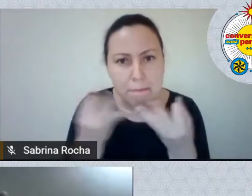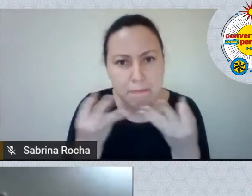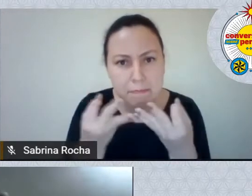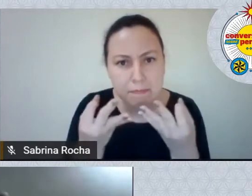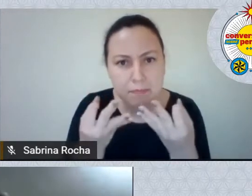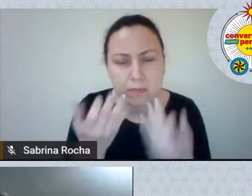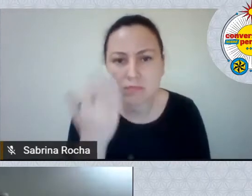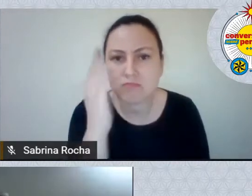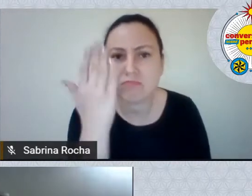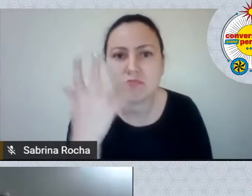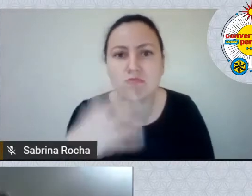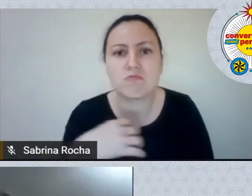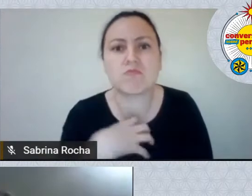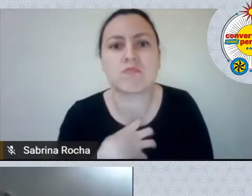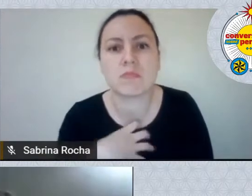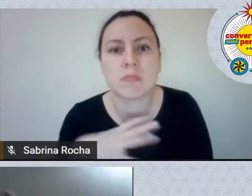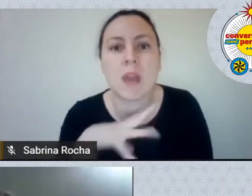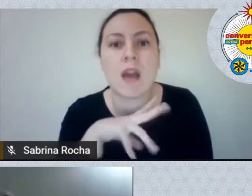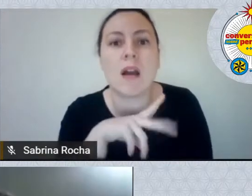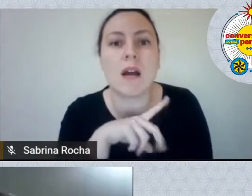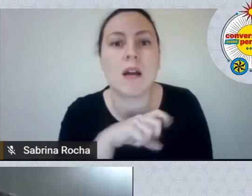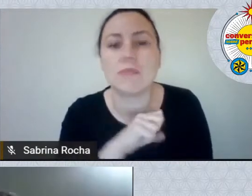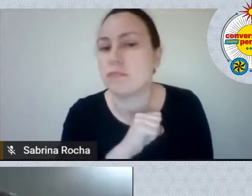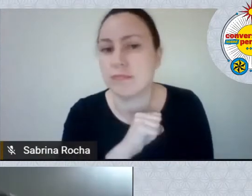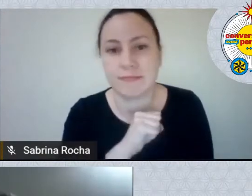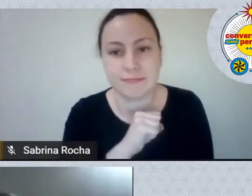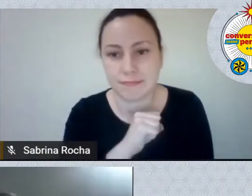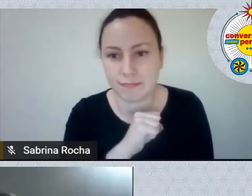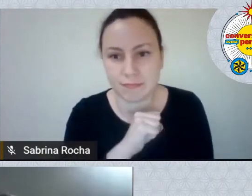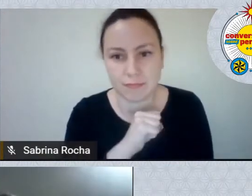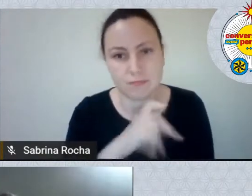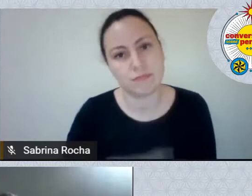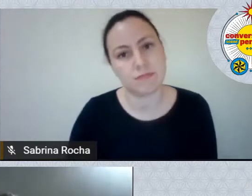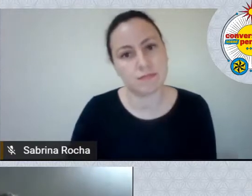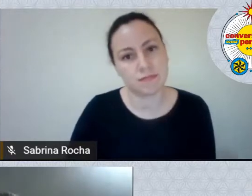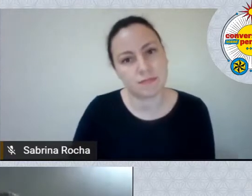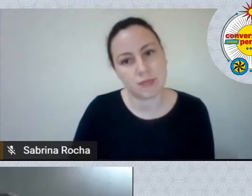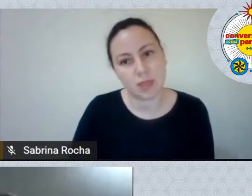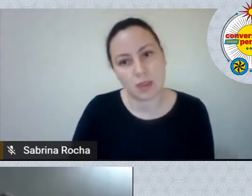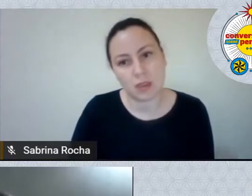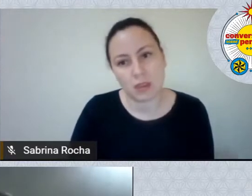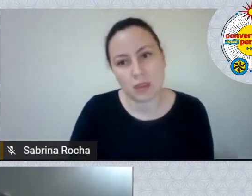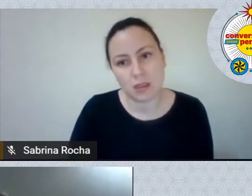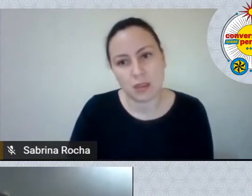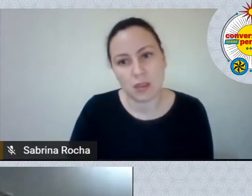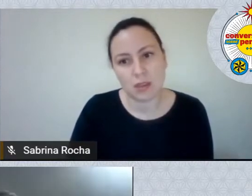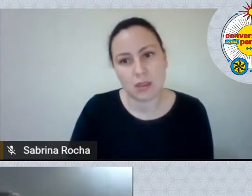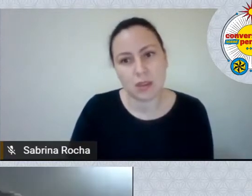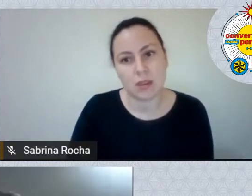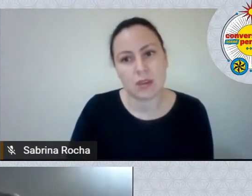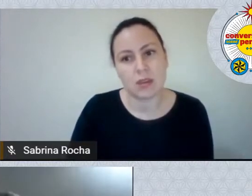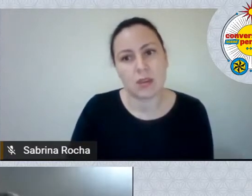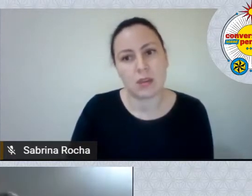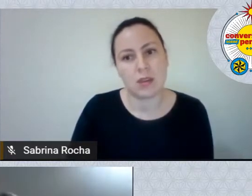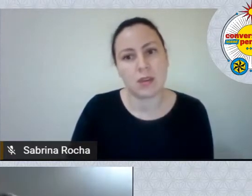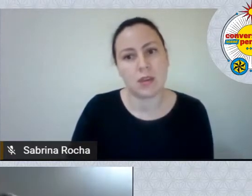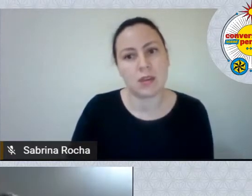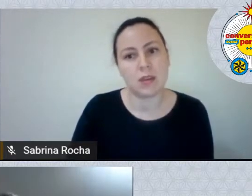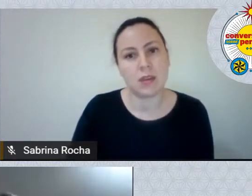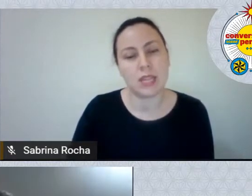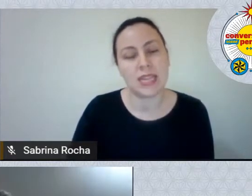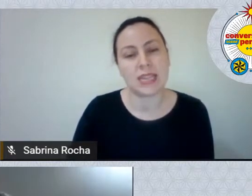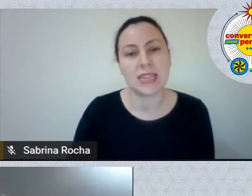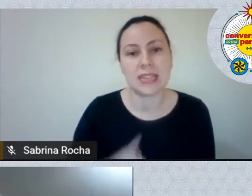espelho de afetos, né? Esse transitivismo, né? Tem uma tela,